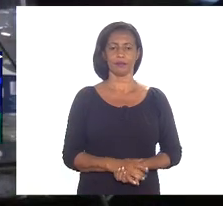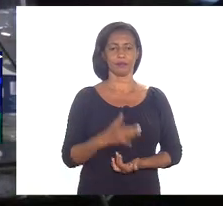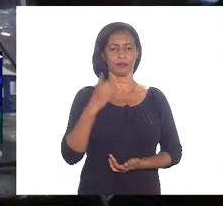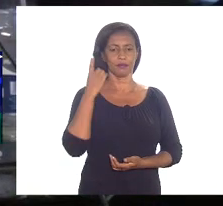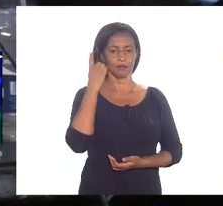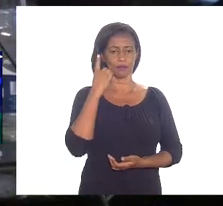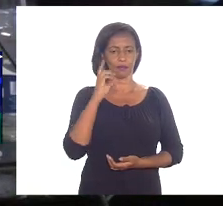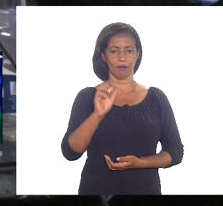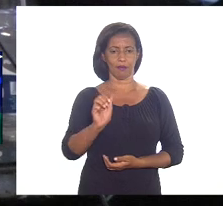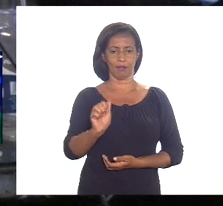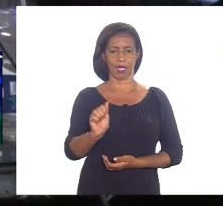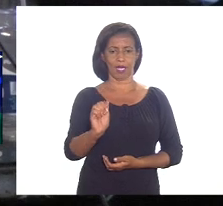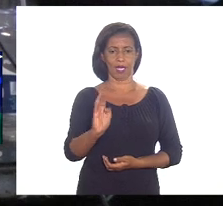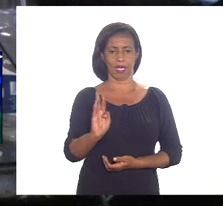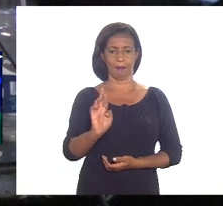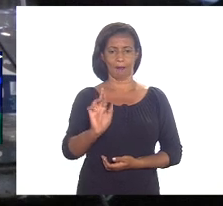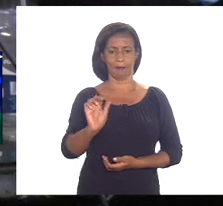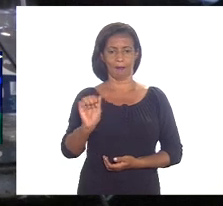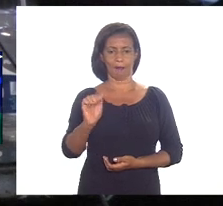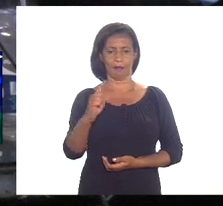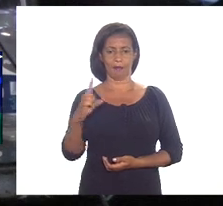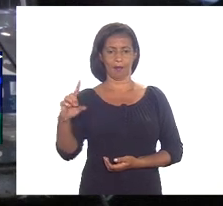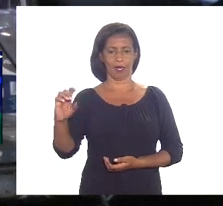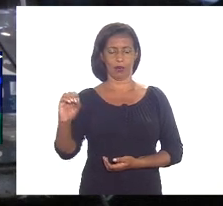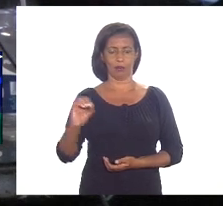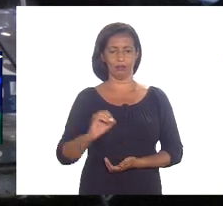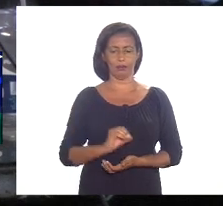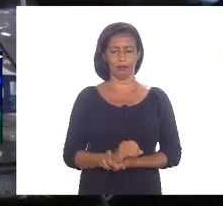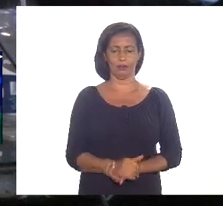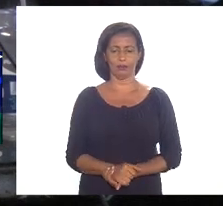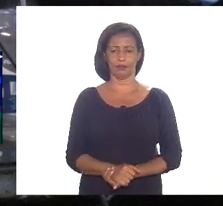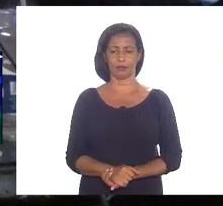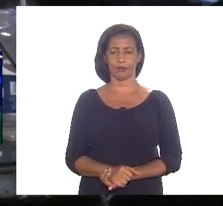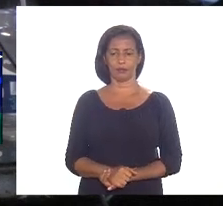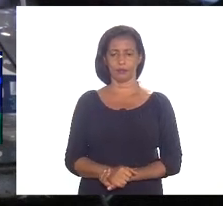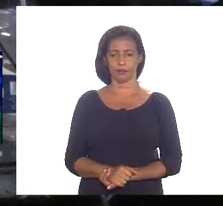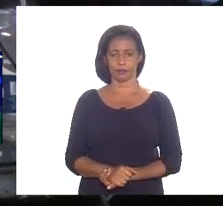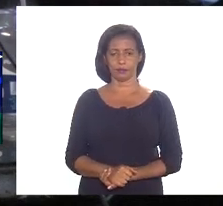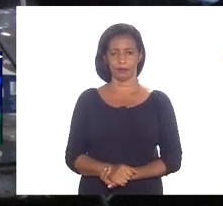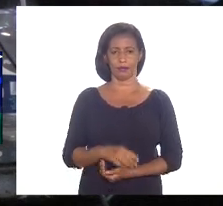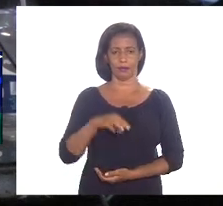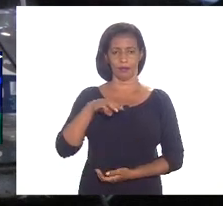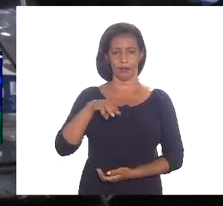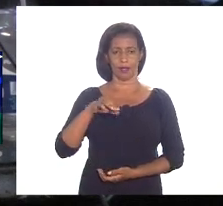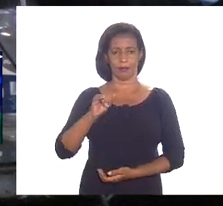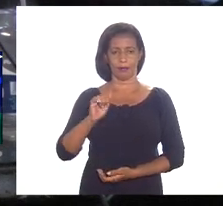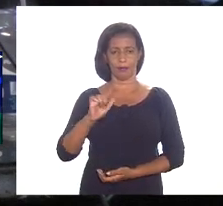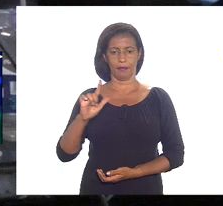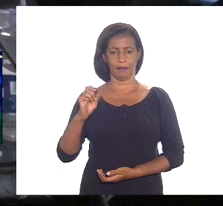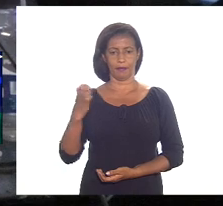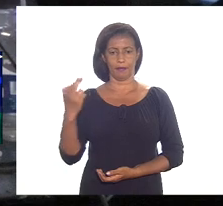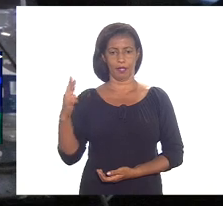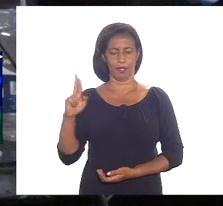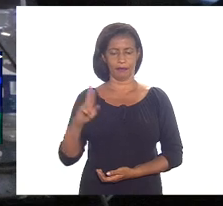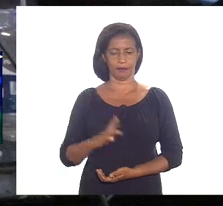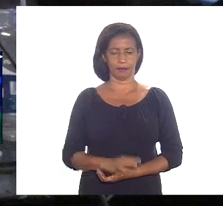Marcos Abrahão o deputado Marcos Abrahão Deputado Marcus Miller